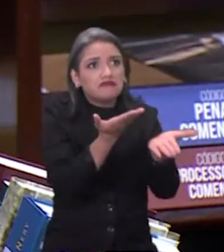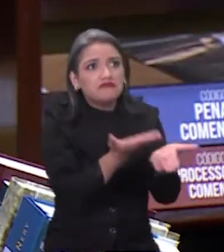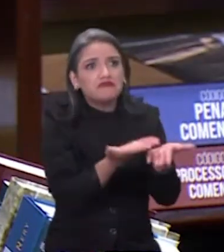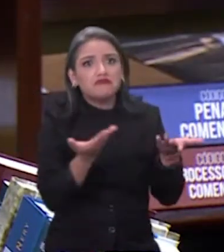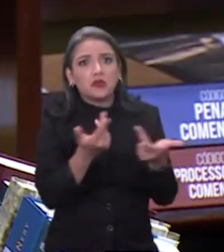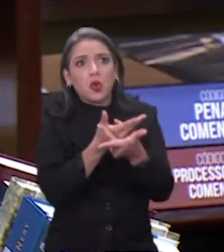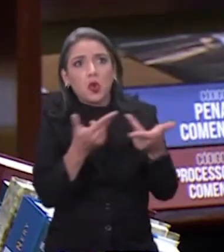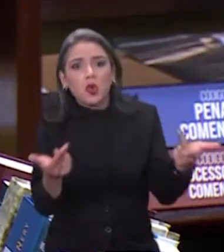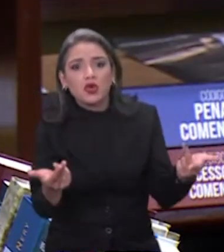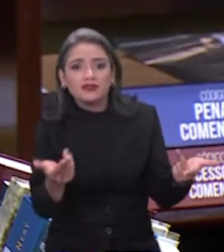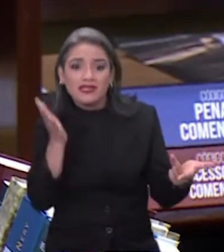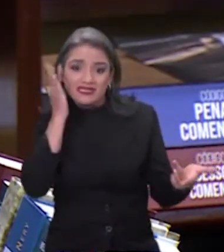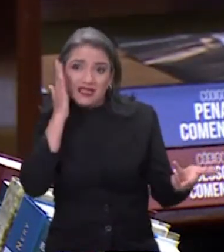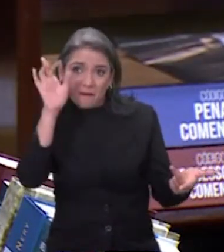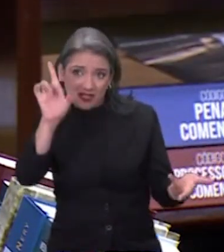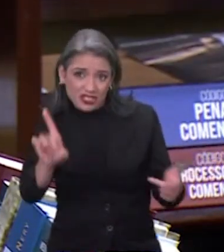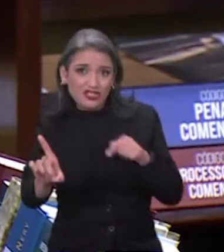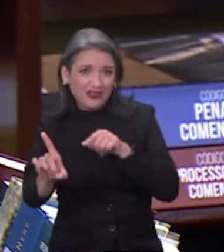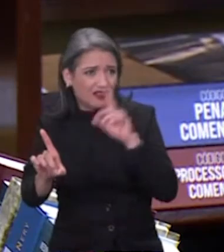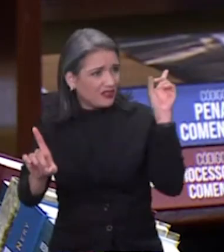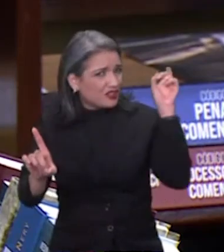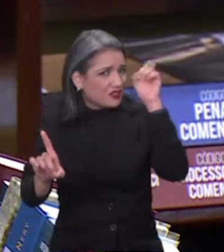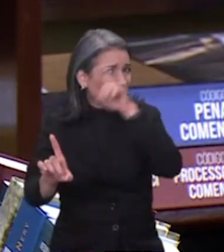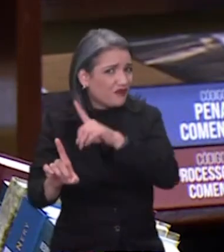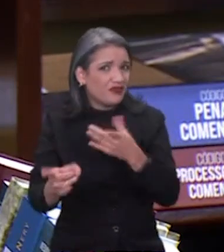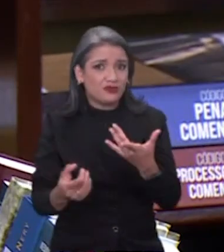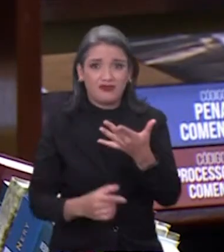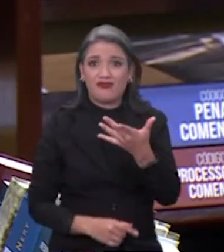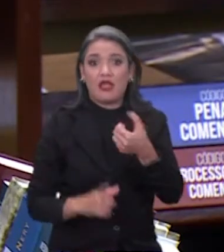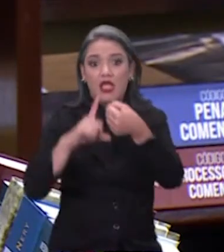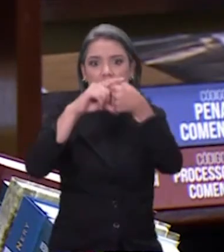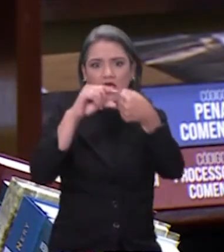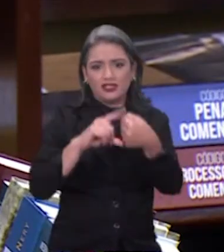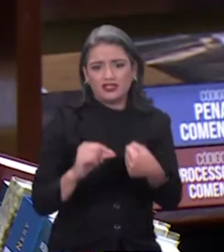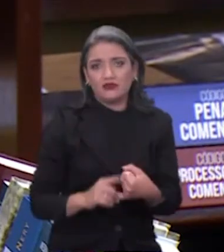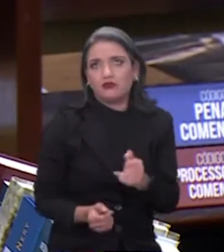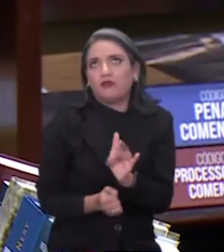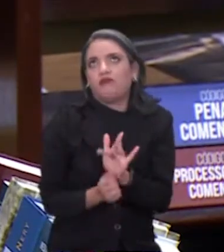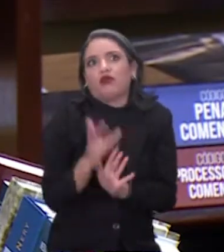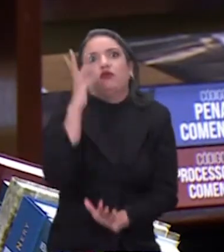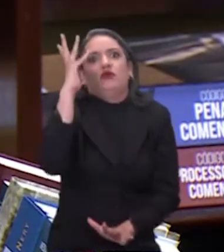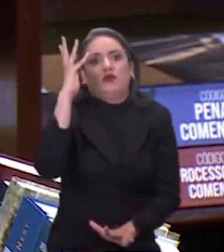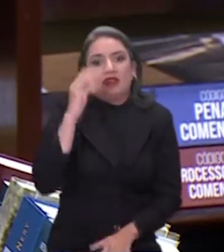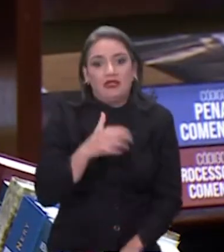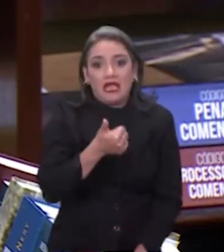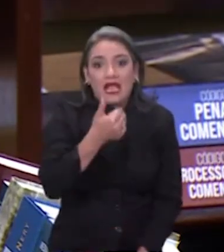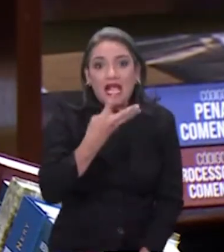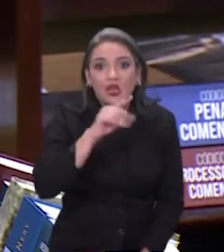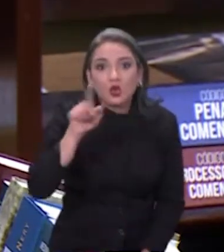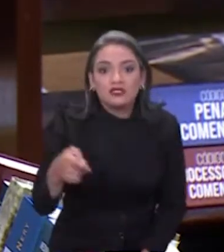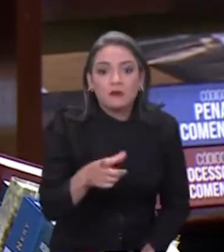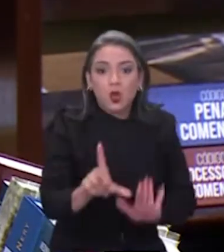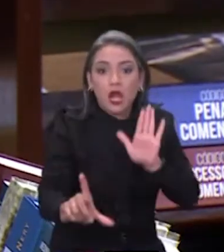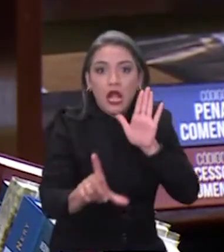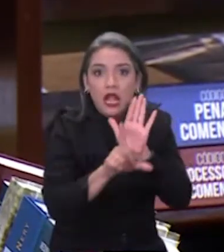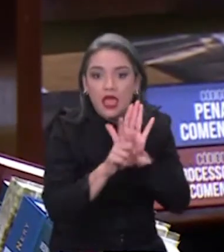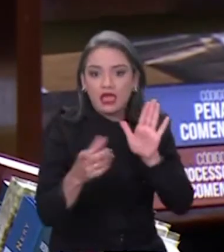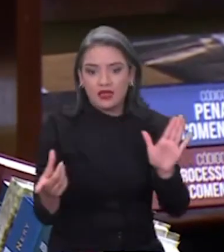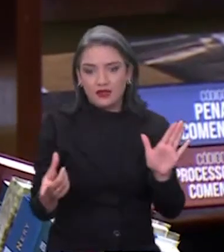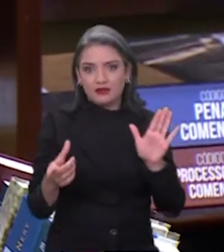Saber direito é difícil, são milhões de dispositivos. São 14 mil leis, como a Línea,